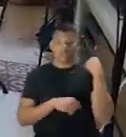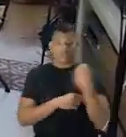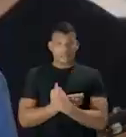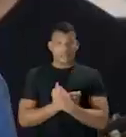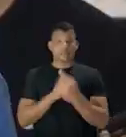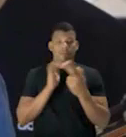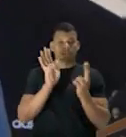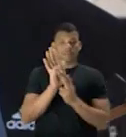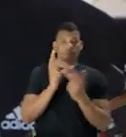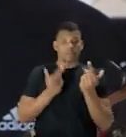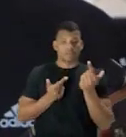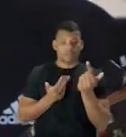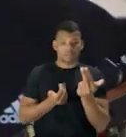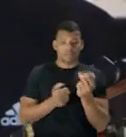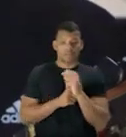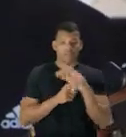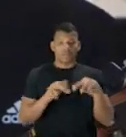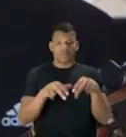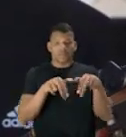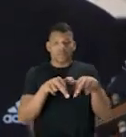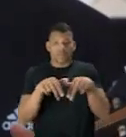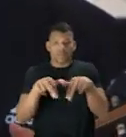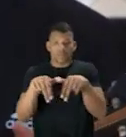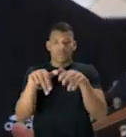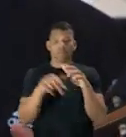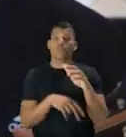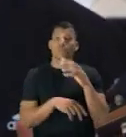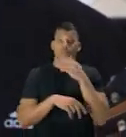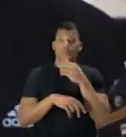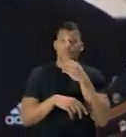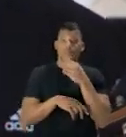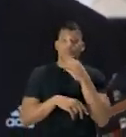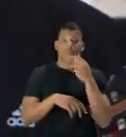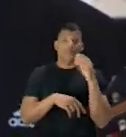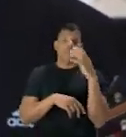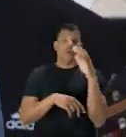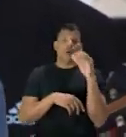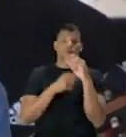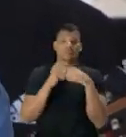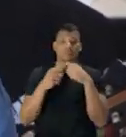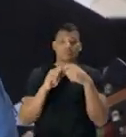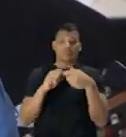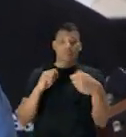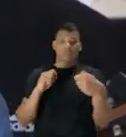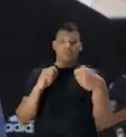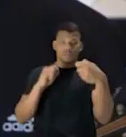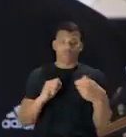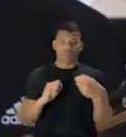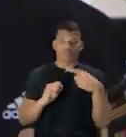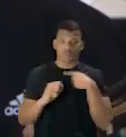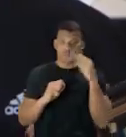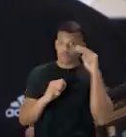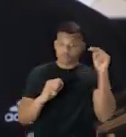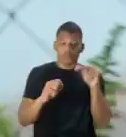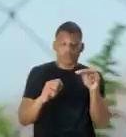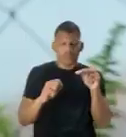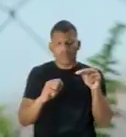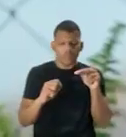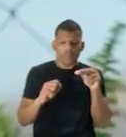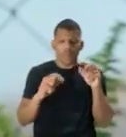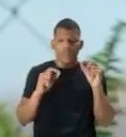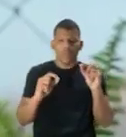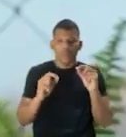que também era da gente, trouxe o homem pelo braço, botou aço na